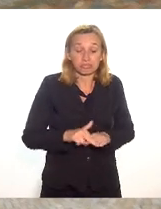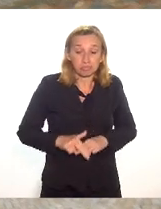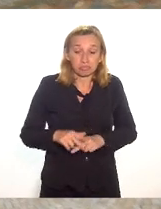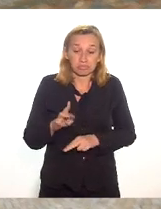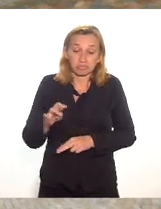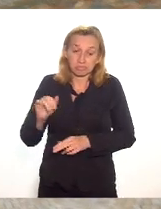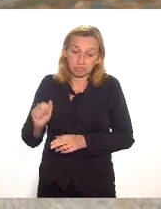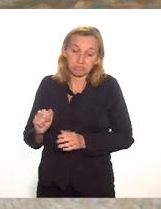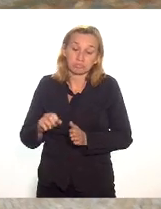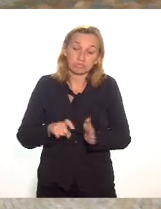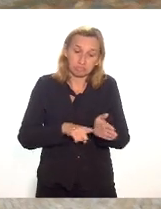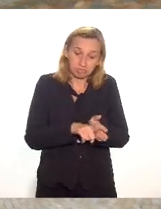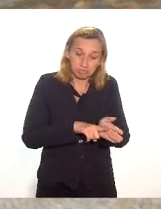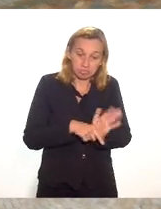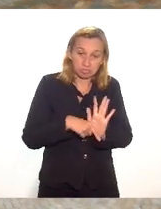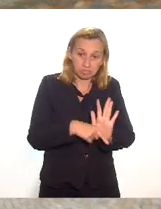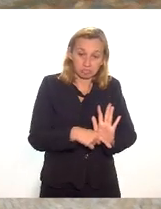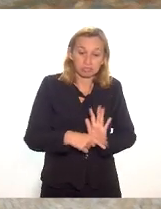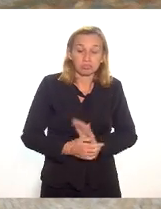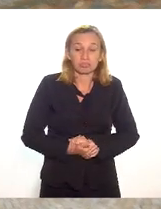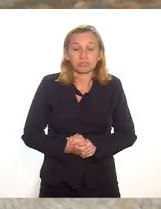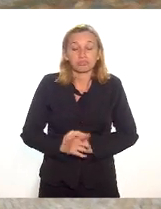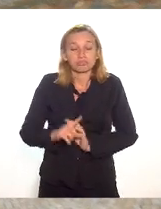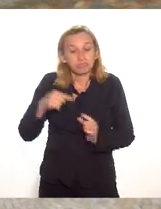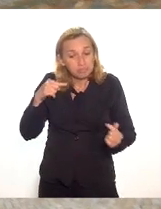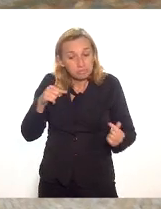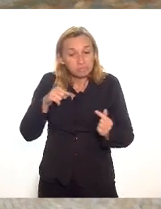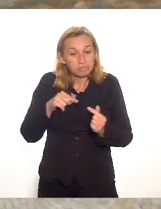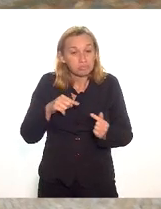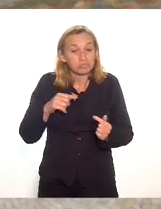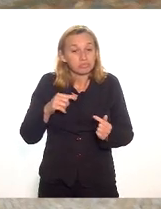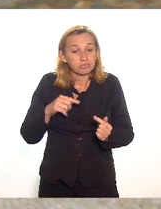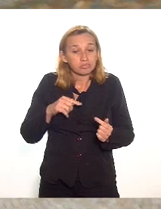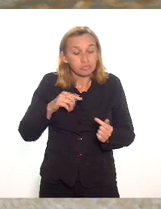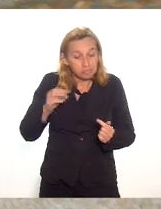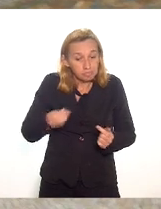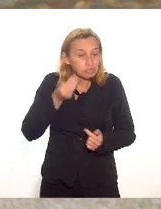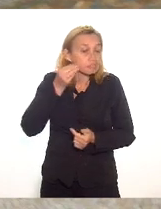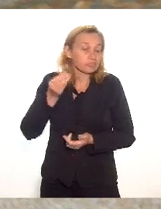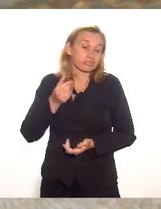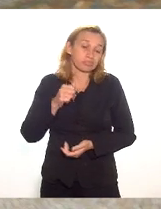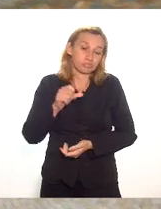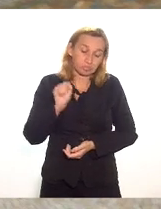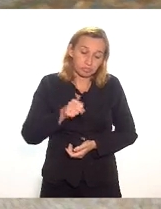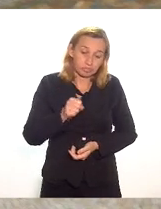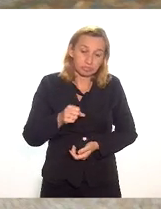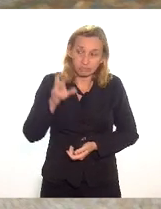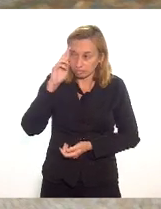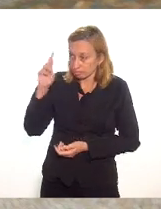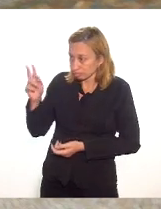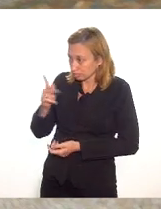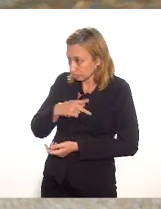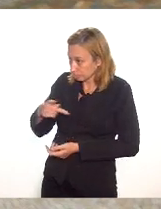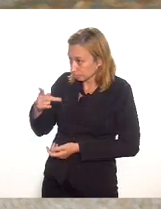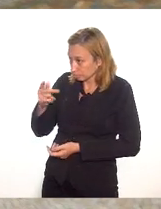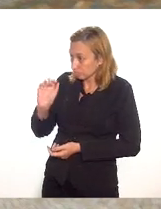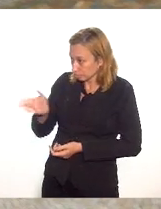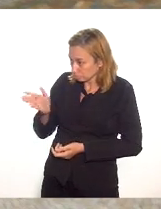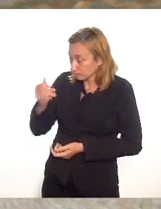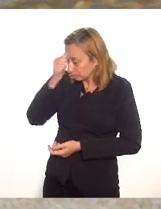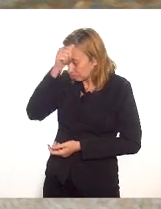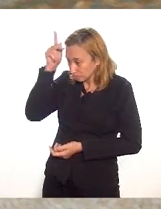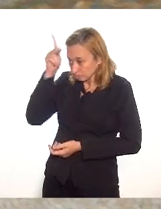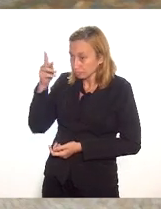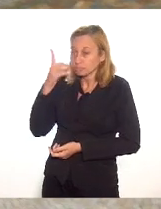regime de recuperação. Era a oportunidade. E eu, o senhor foi prefeito, deputado